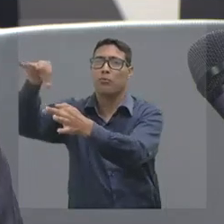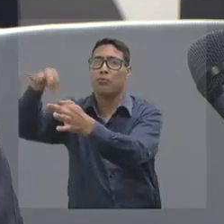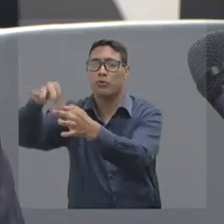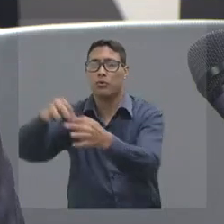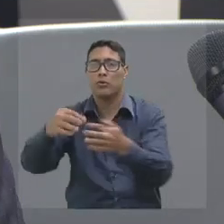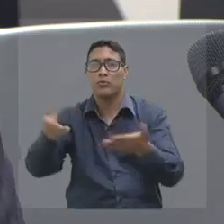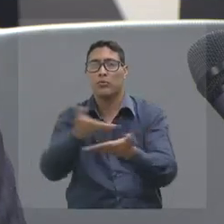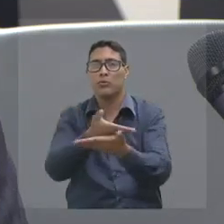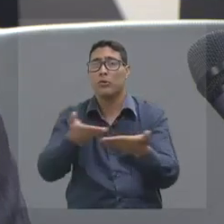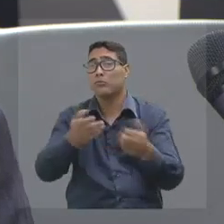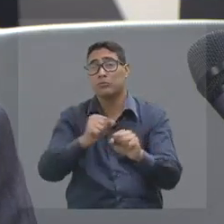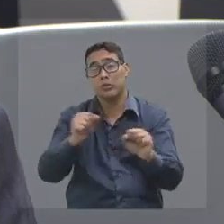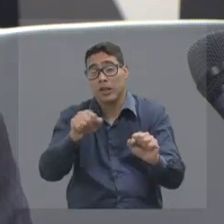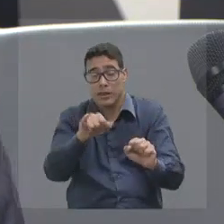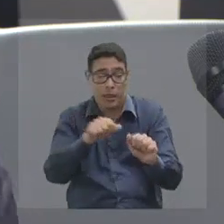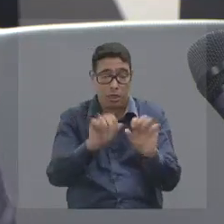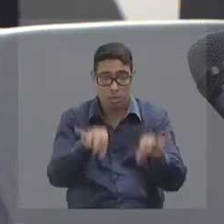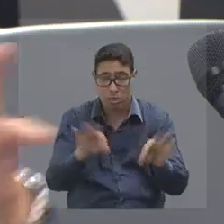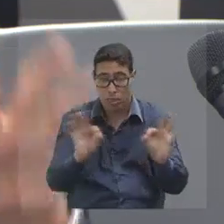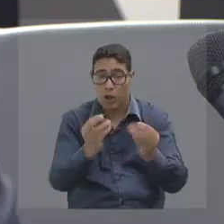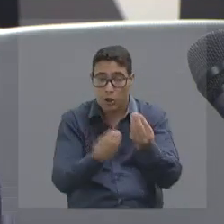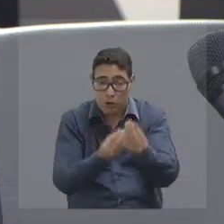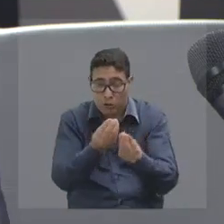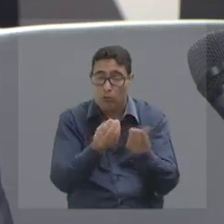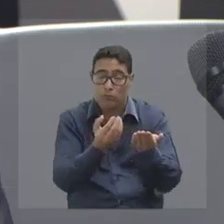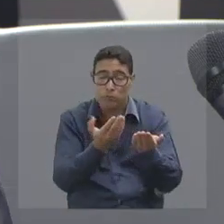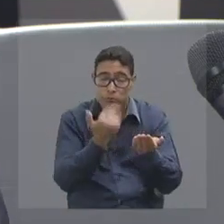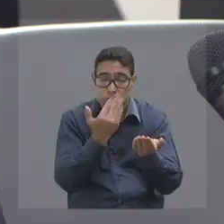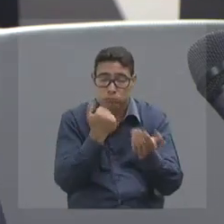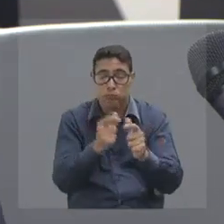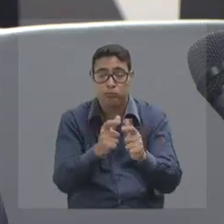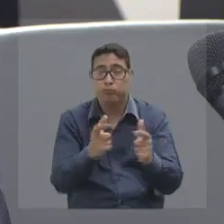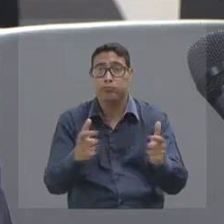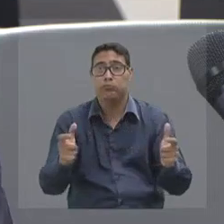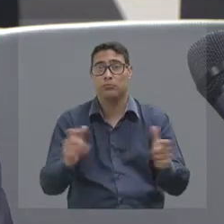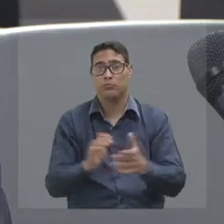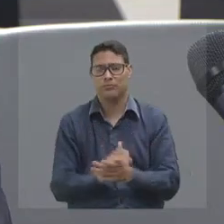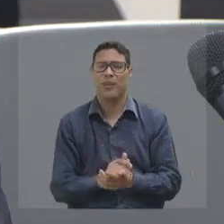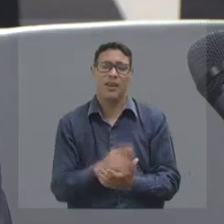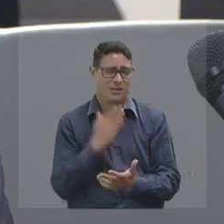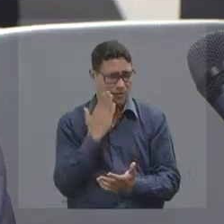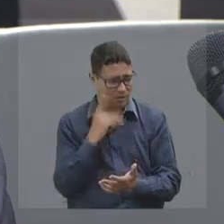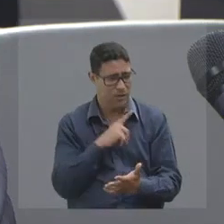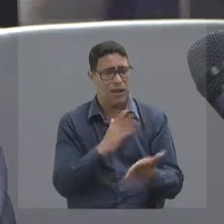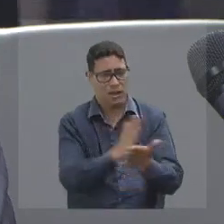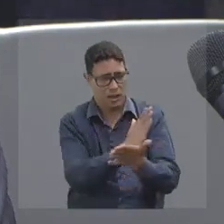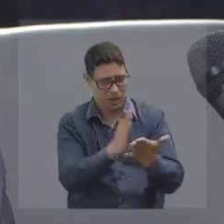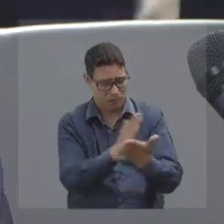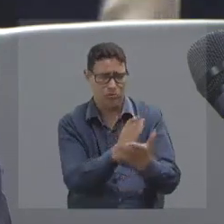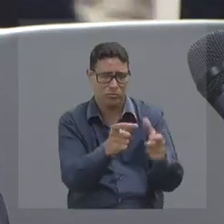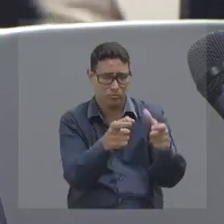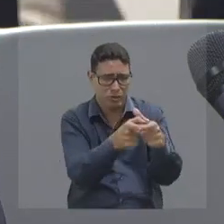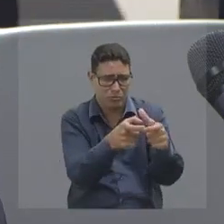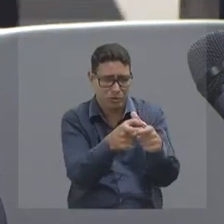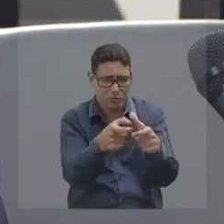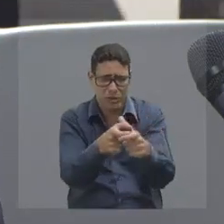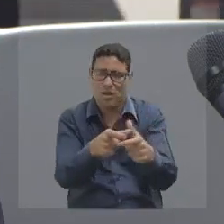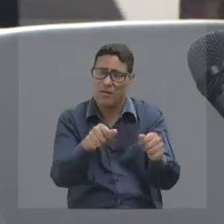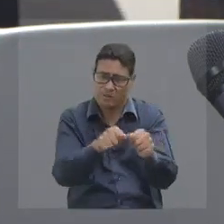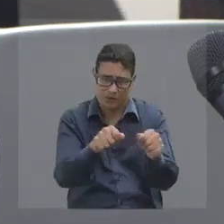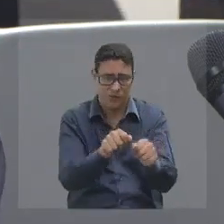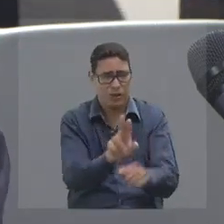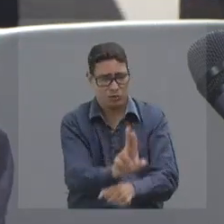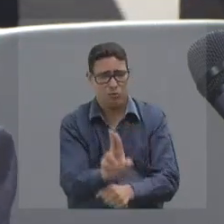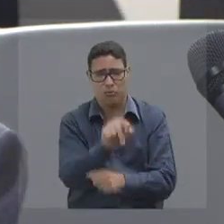graças a Deus faz até um pouco isolados mas tem e que realmente tem feito aí grandes